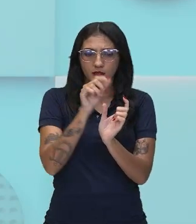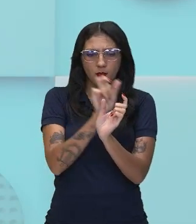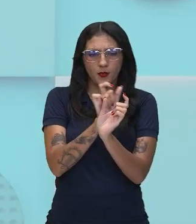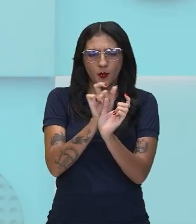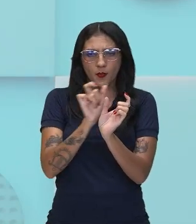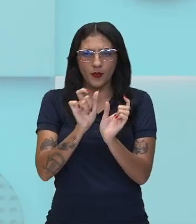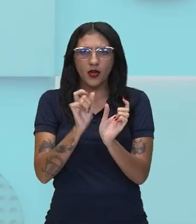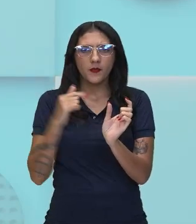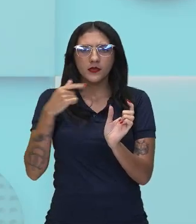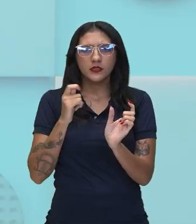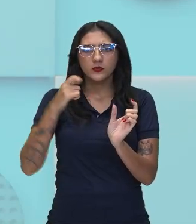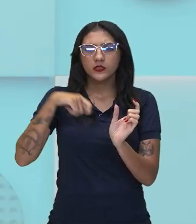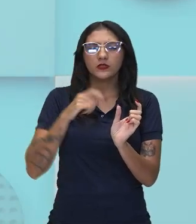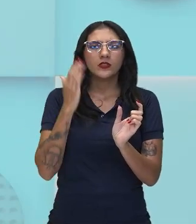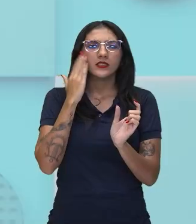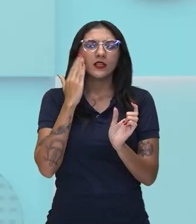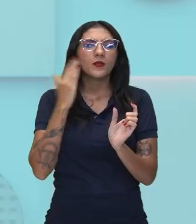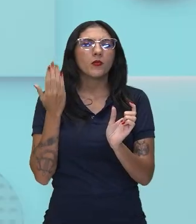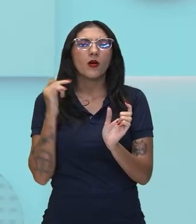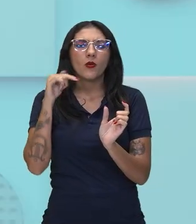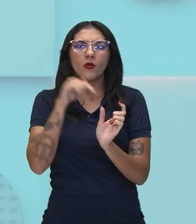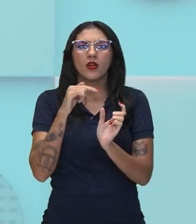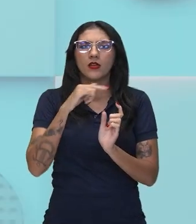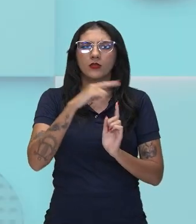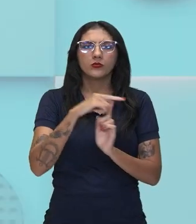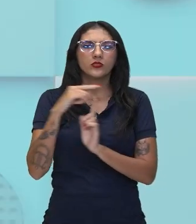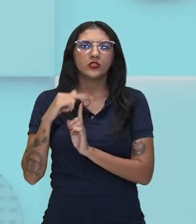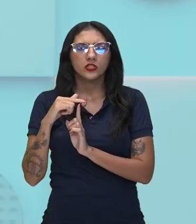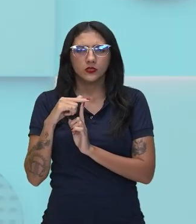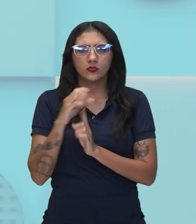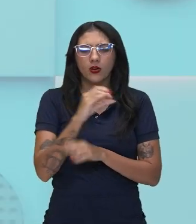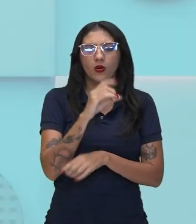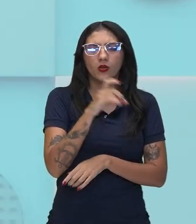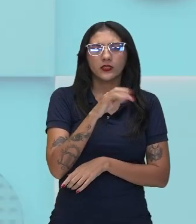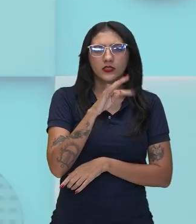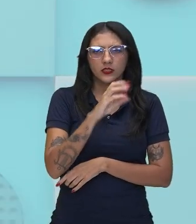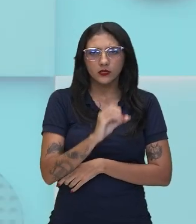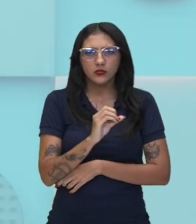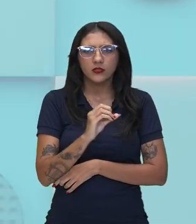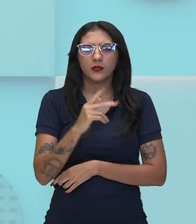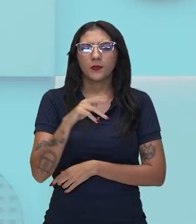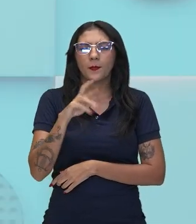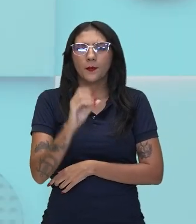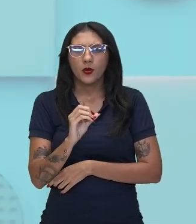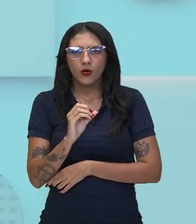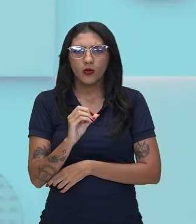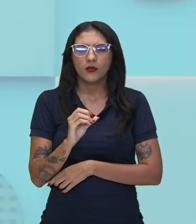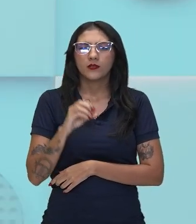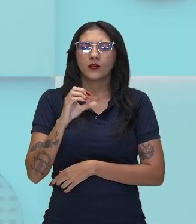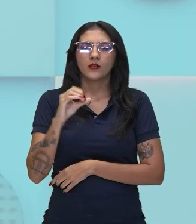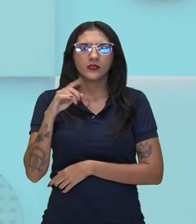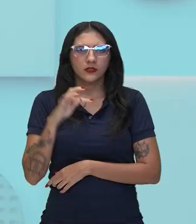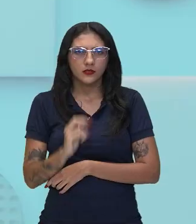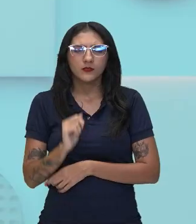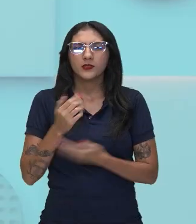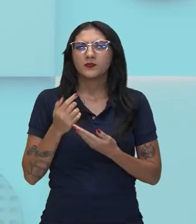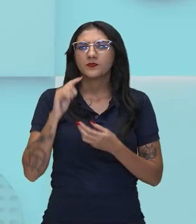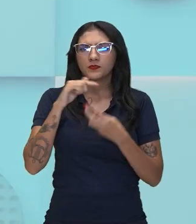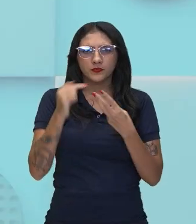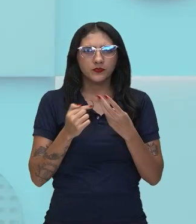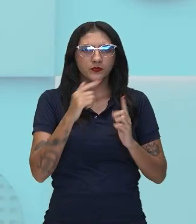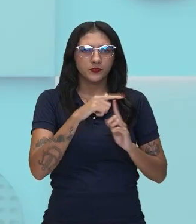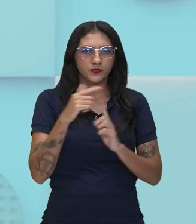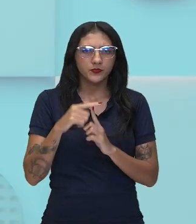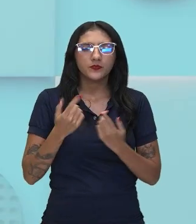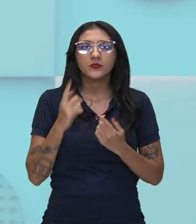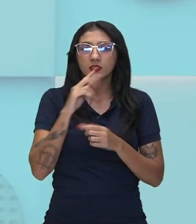nós vamos poder então classificar, né, se ela é uma oxítona, paroxítona ou proparoxítona. A partir disso,